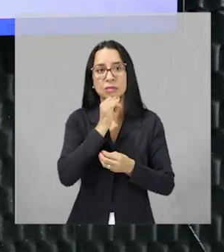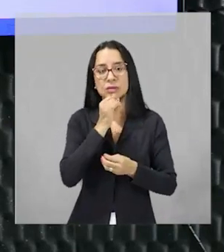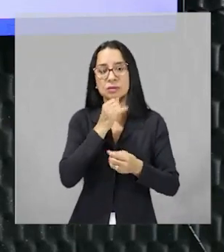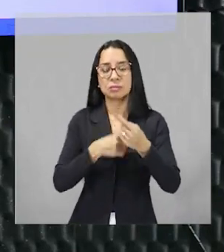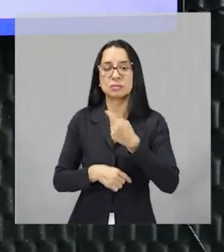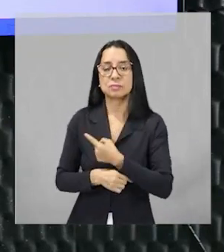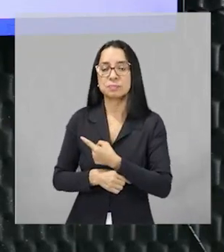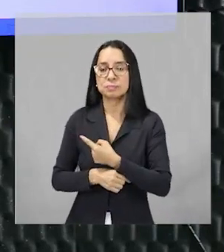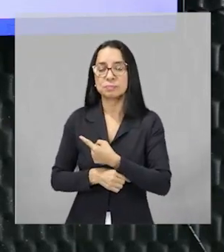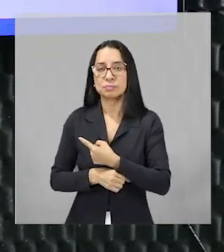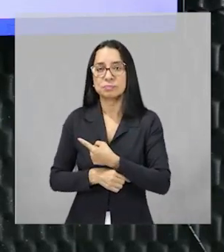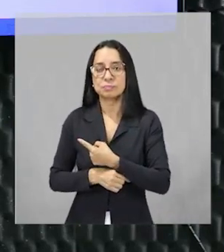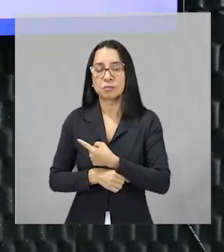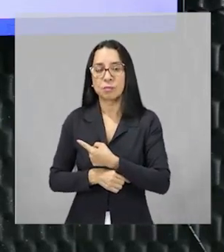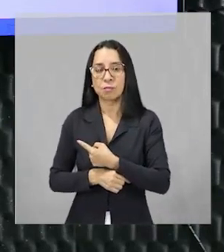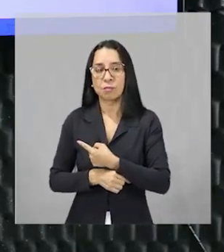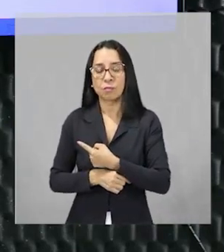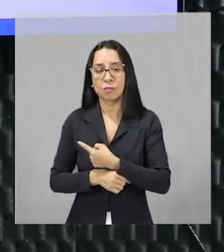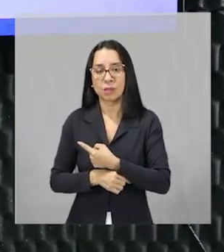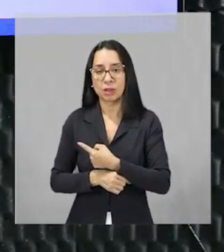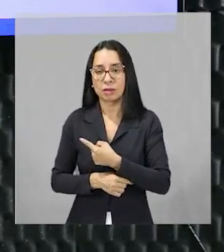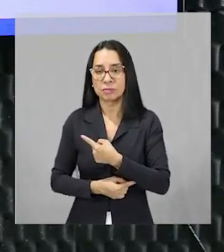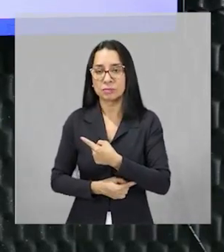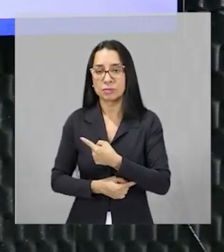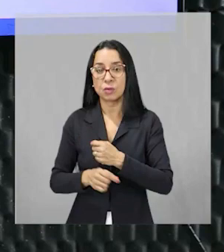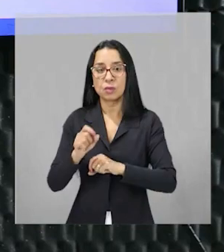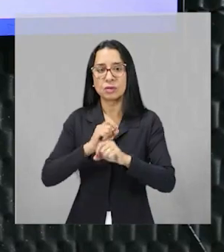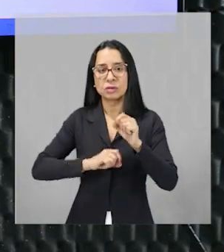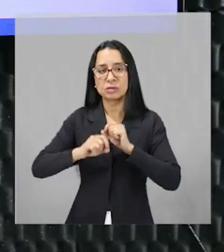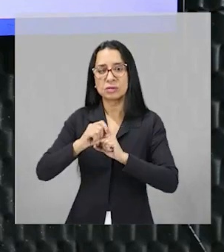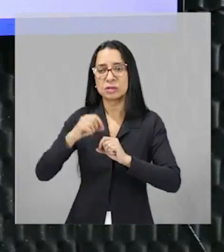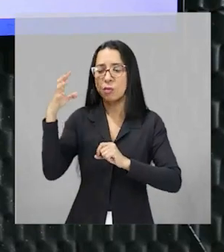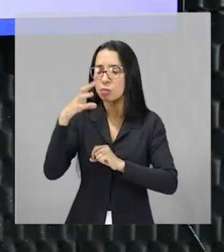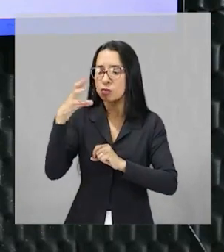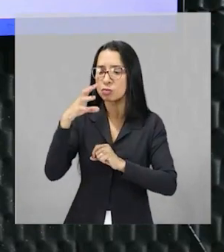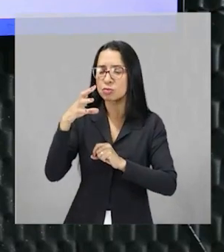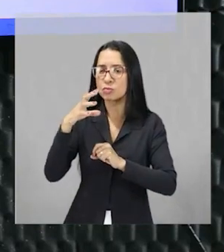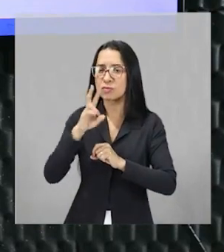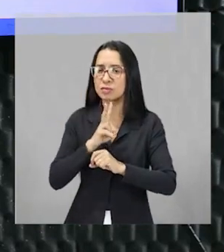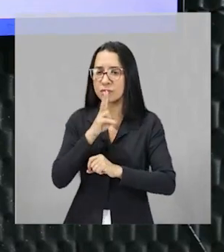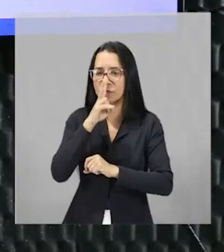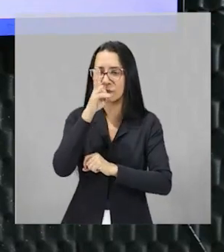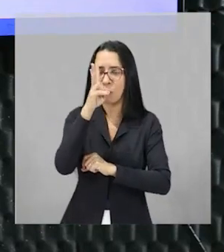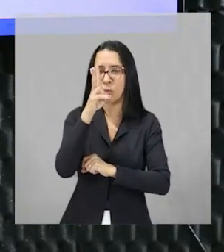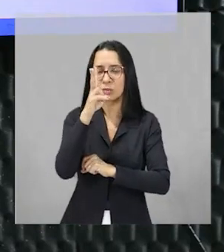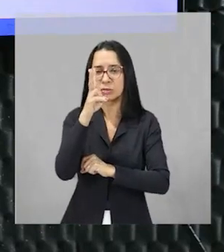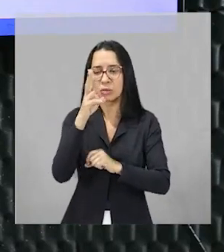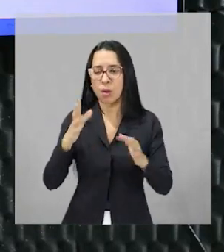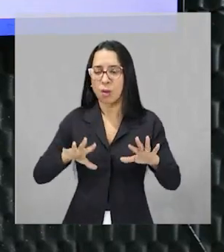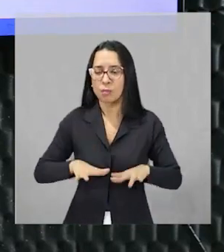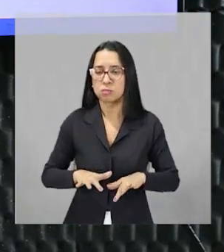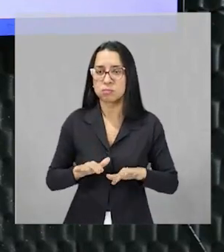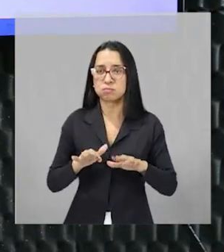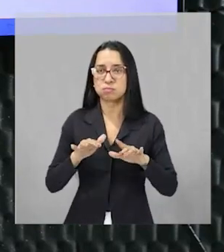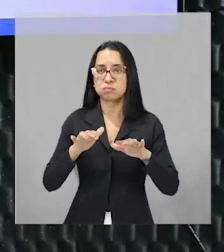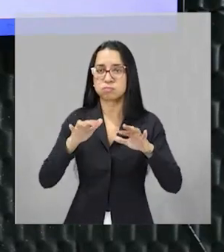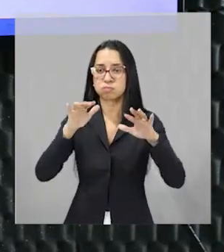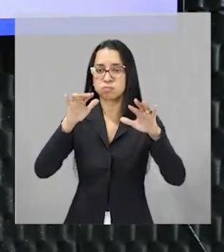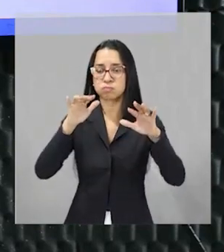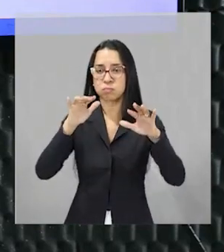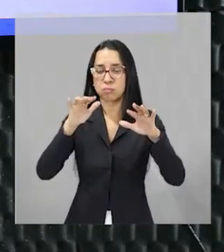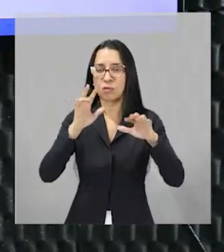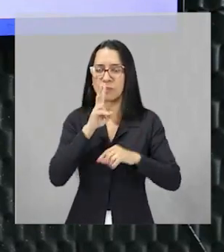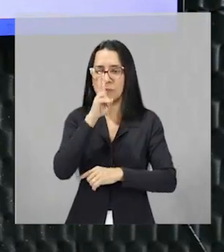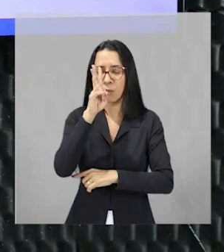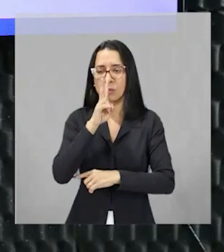dizendo, consequências de chuvas torrenciais na Bahia. O que são chuvas torrenciais, Marcos? São chuvas de grande porte, tá certo? Chuva muito forte